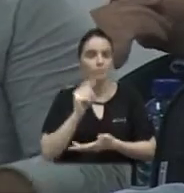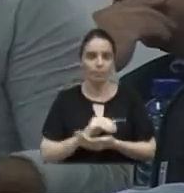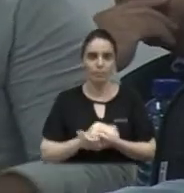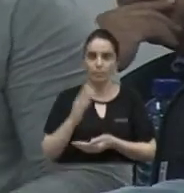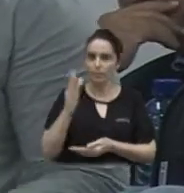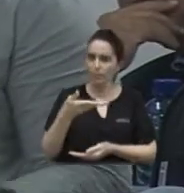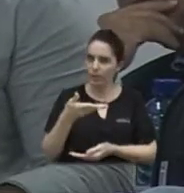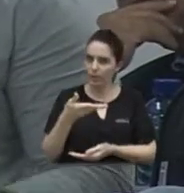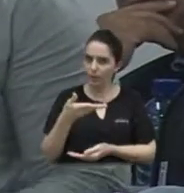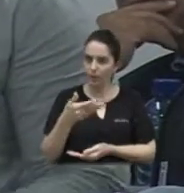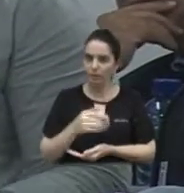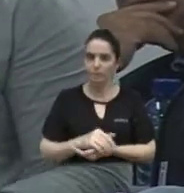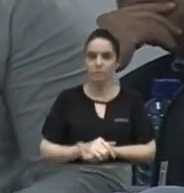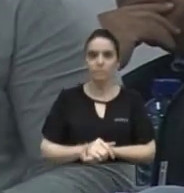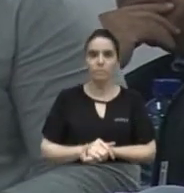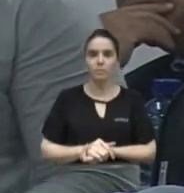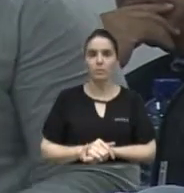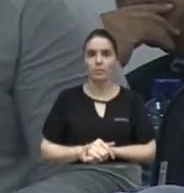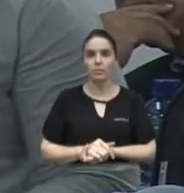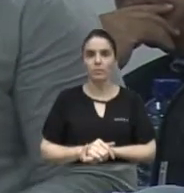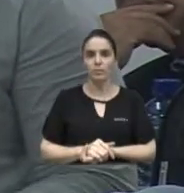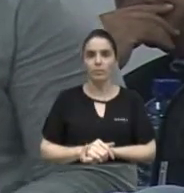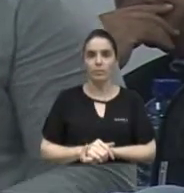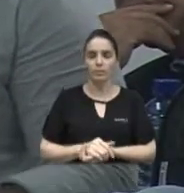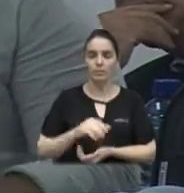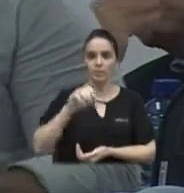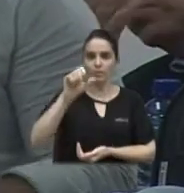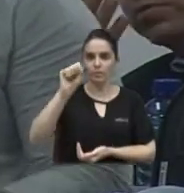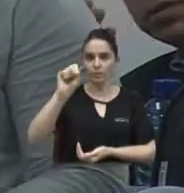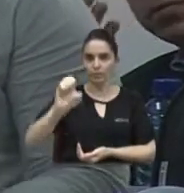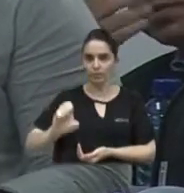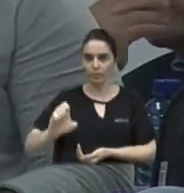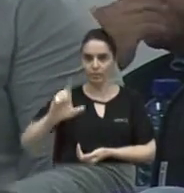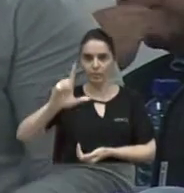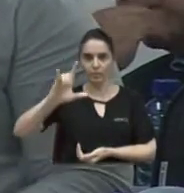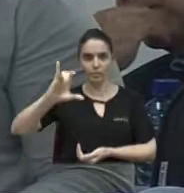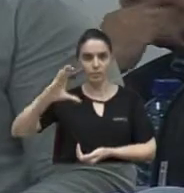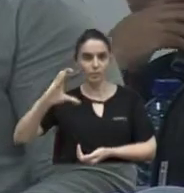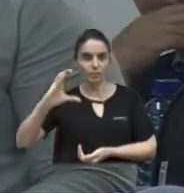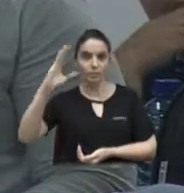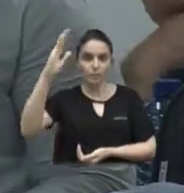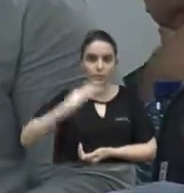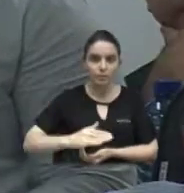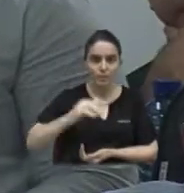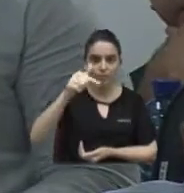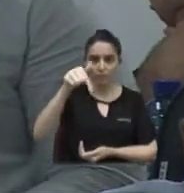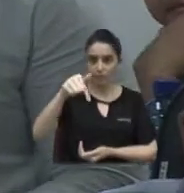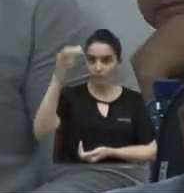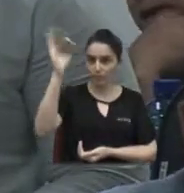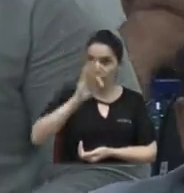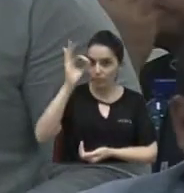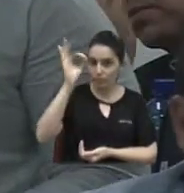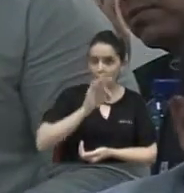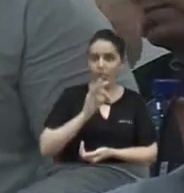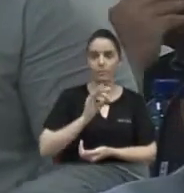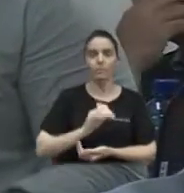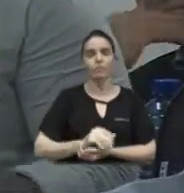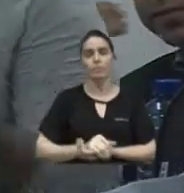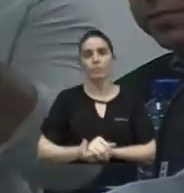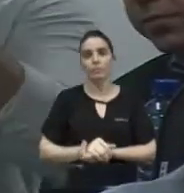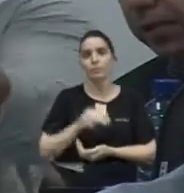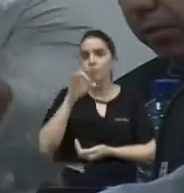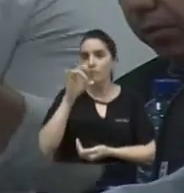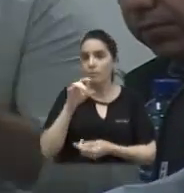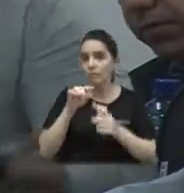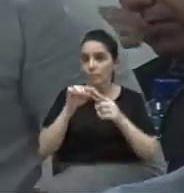hoje no menor patamar da taxa Selic. Nós temos hoje 7% de taxa. Só que isso